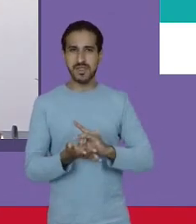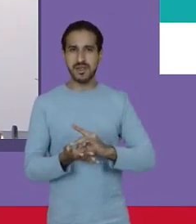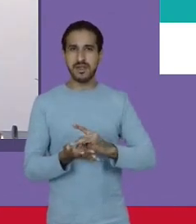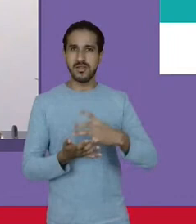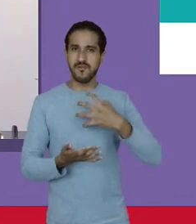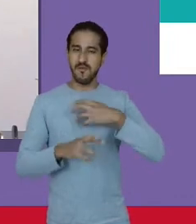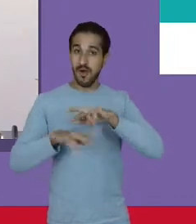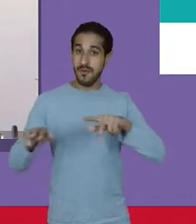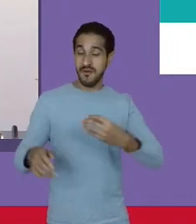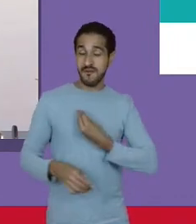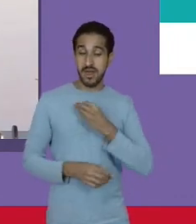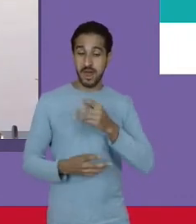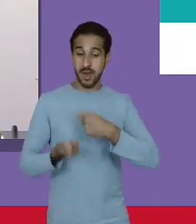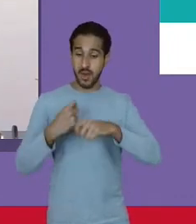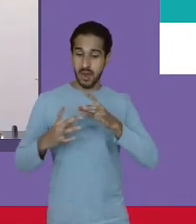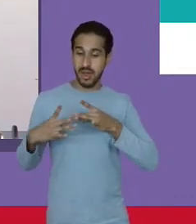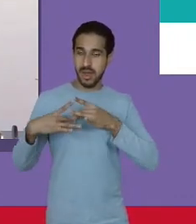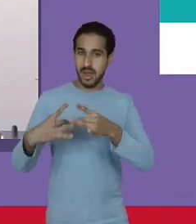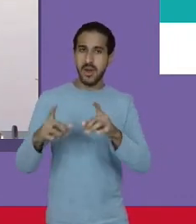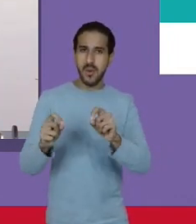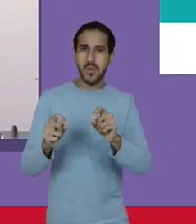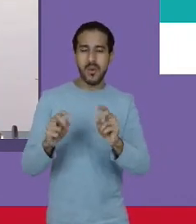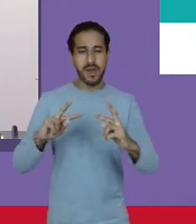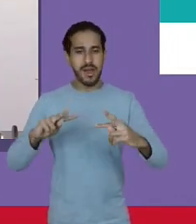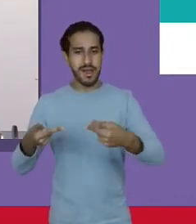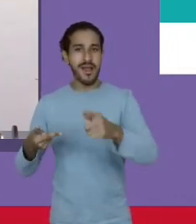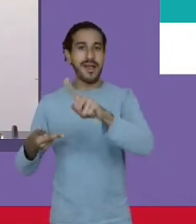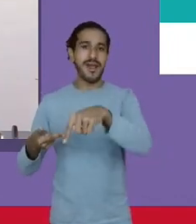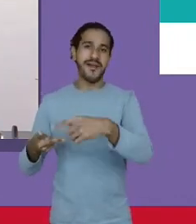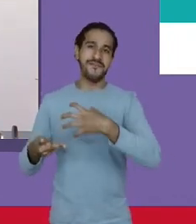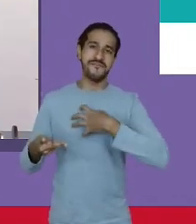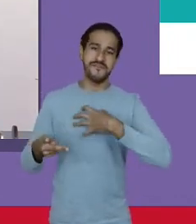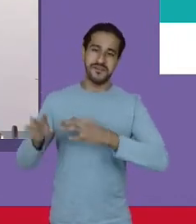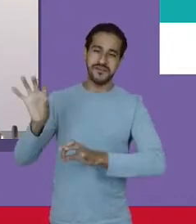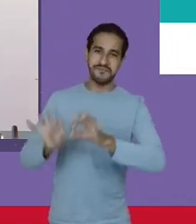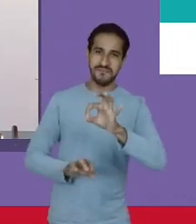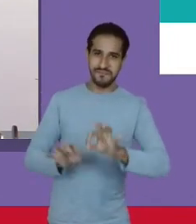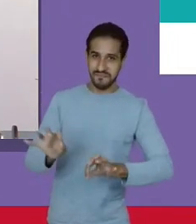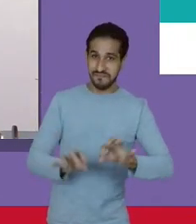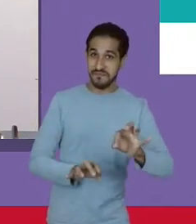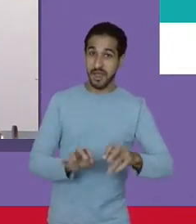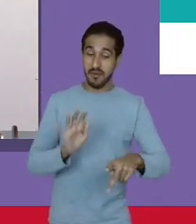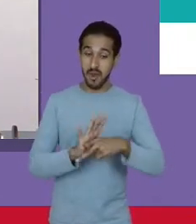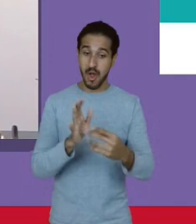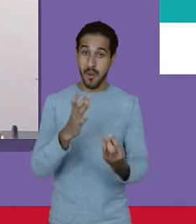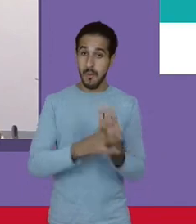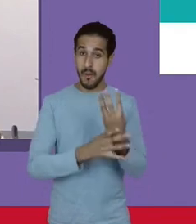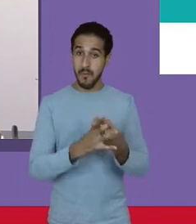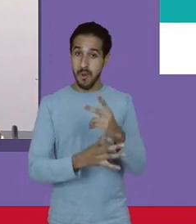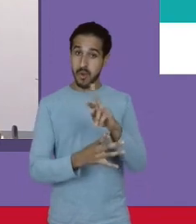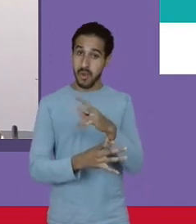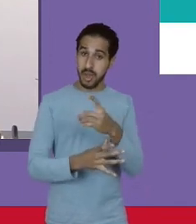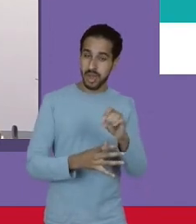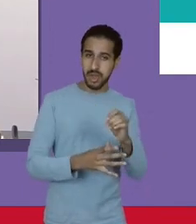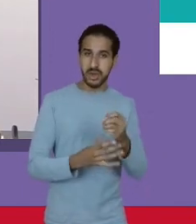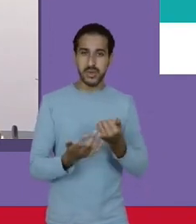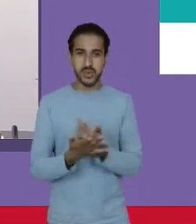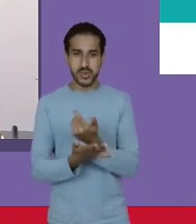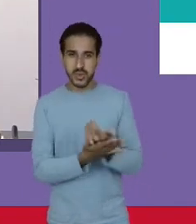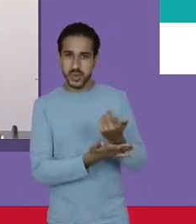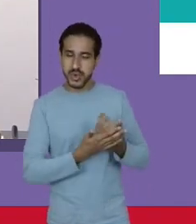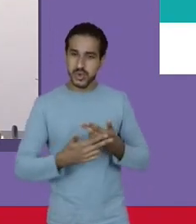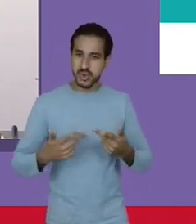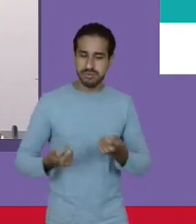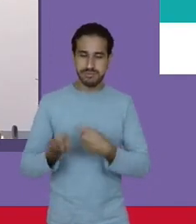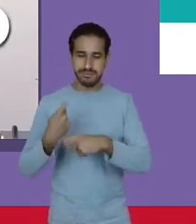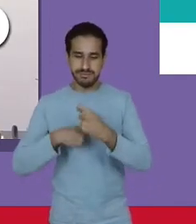de vida. A economia solidária, ela é, então, traduzida como esse modo de organização da produção, do consumo,